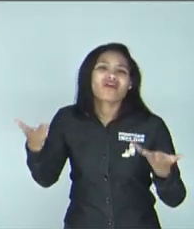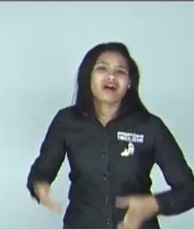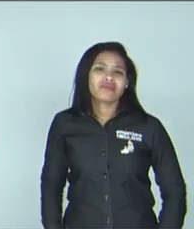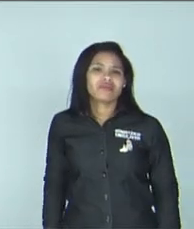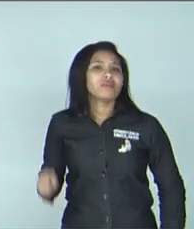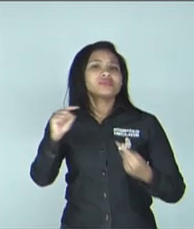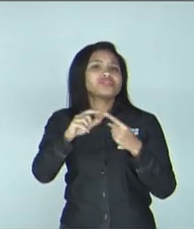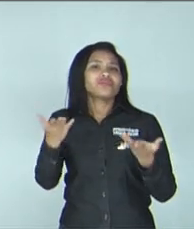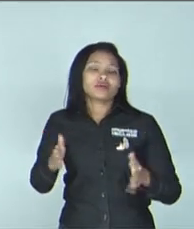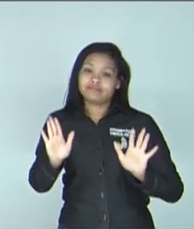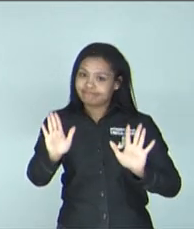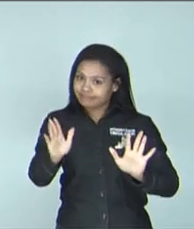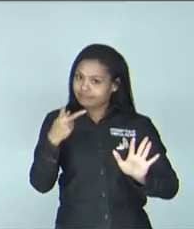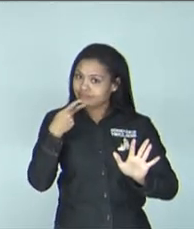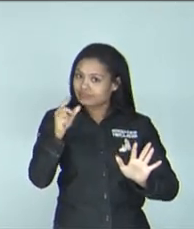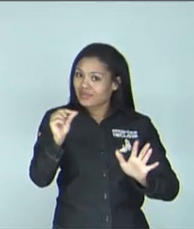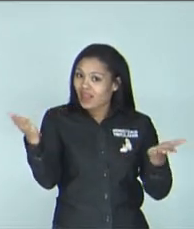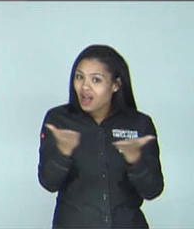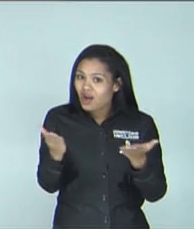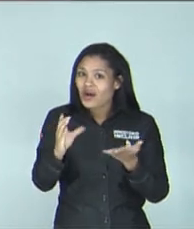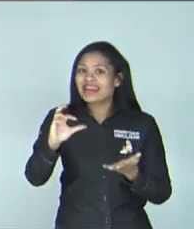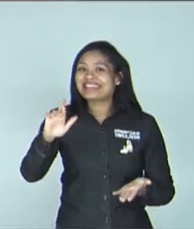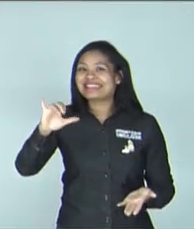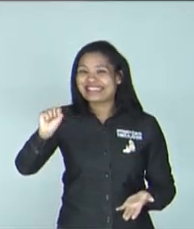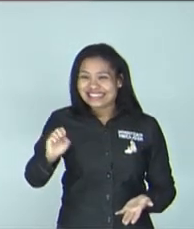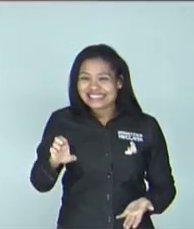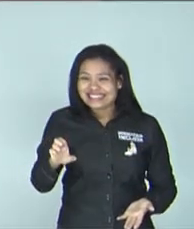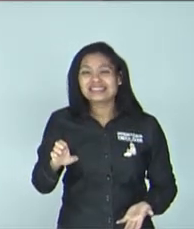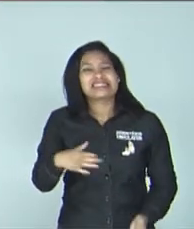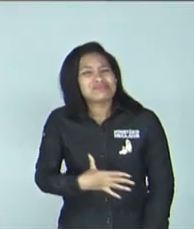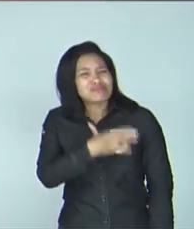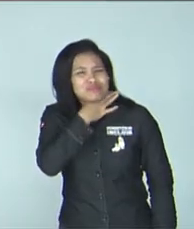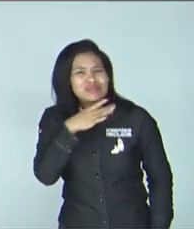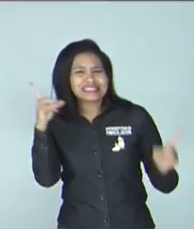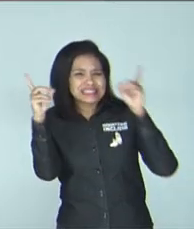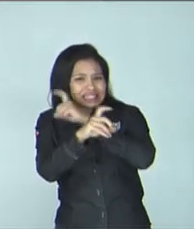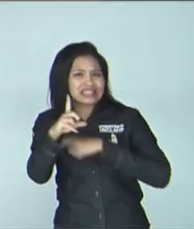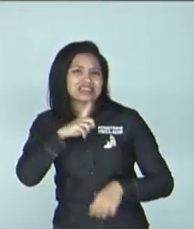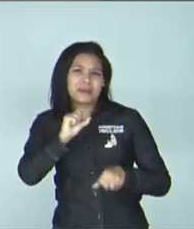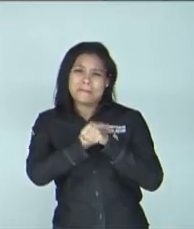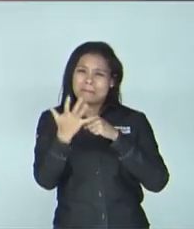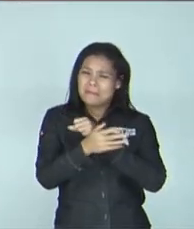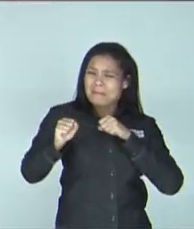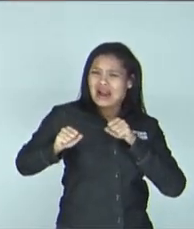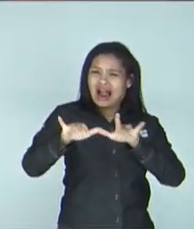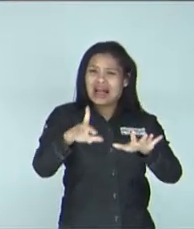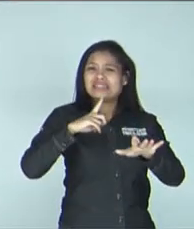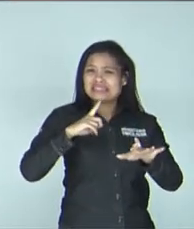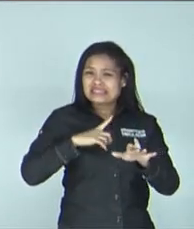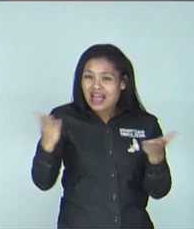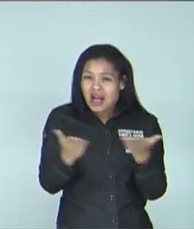nós estamos vivendo uma crise uma crise não tô me vendo uma pandemia nós estamos vivendo um